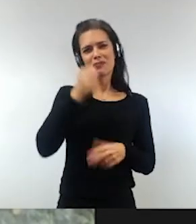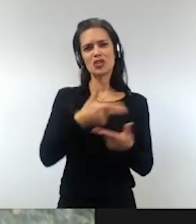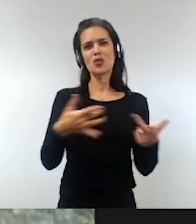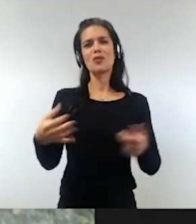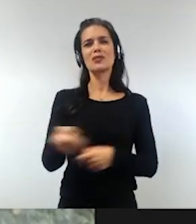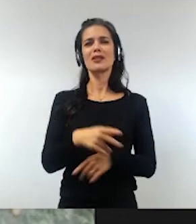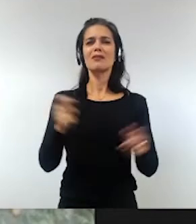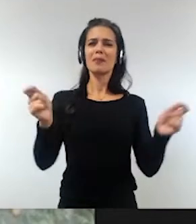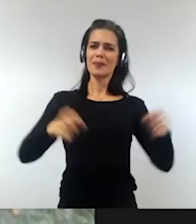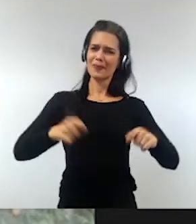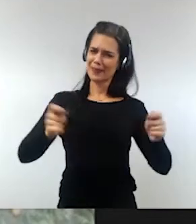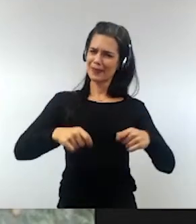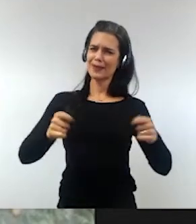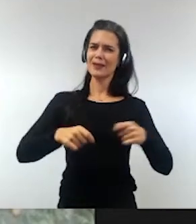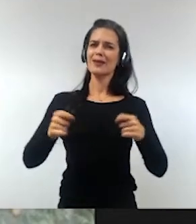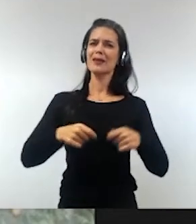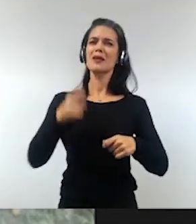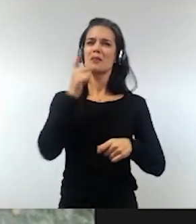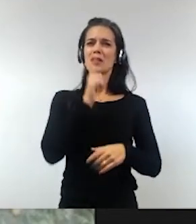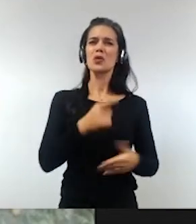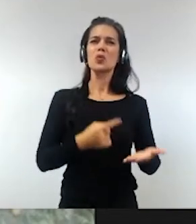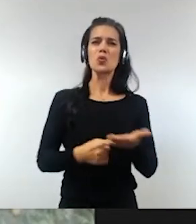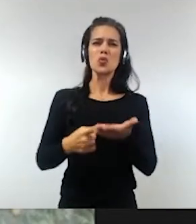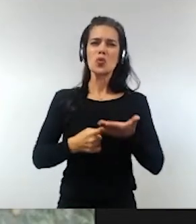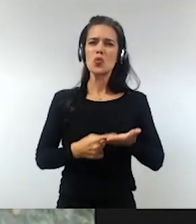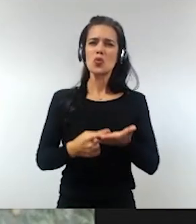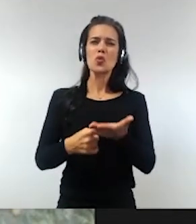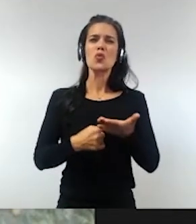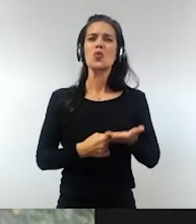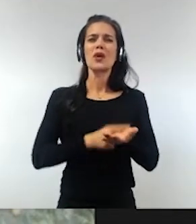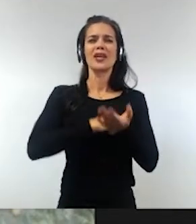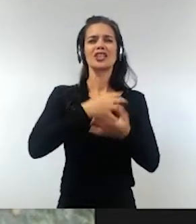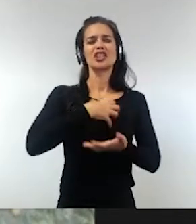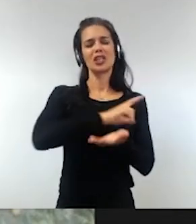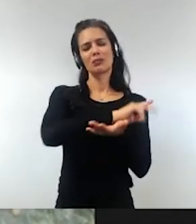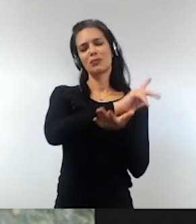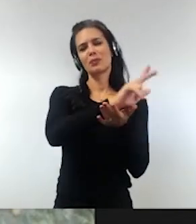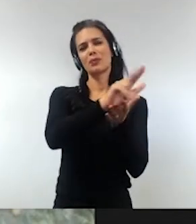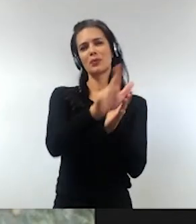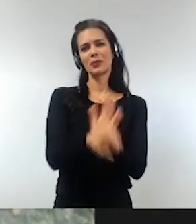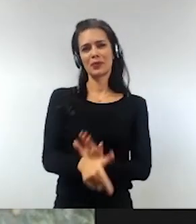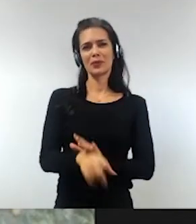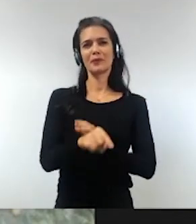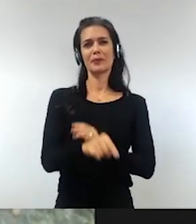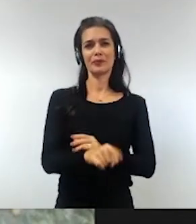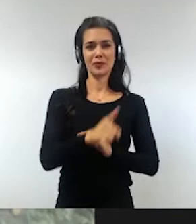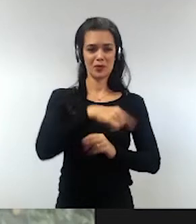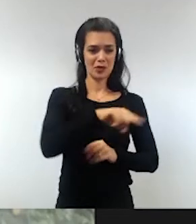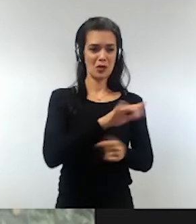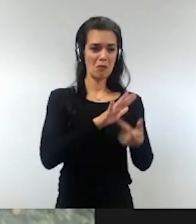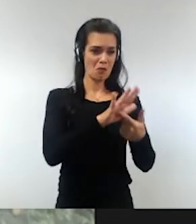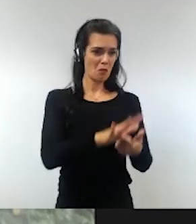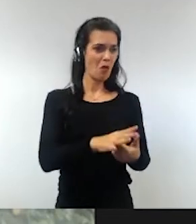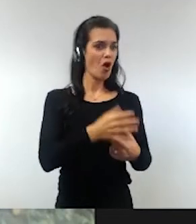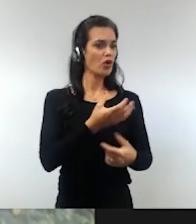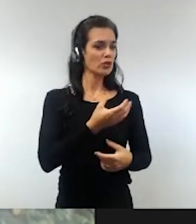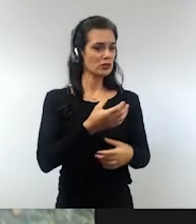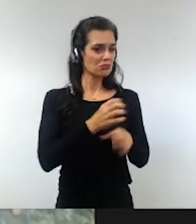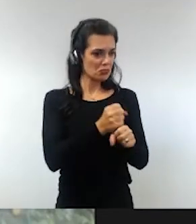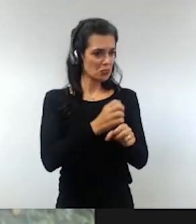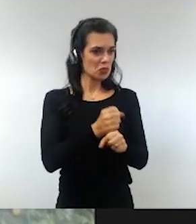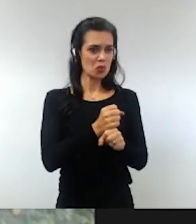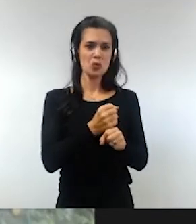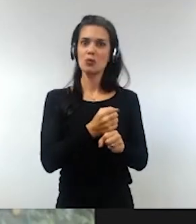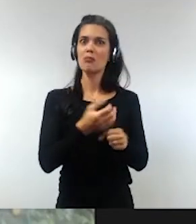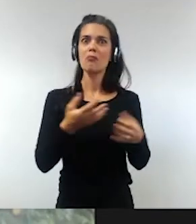como é possível conciliar das formas mais distintas possíveis. E o índice apresentado é um índice maravilhoso. Me